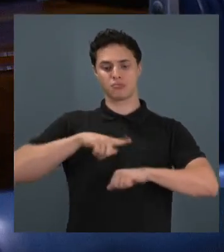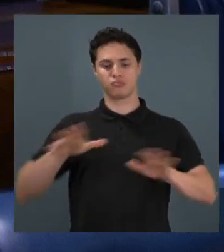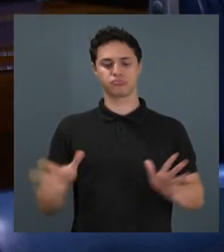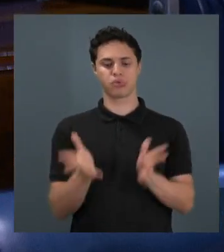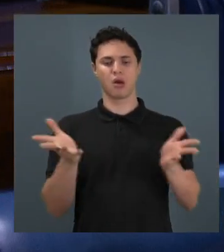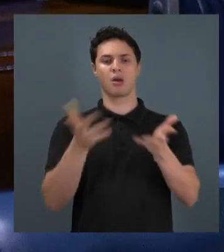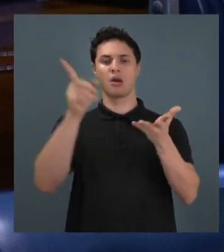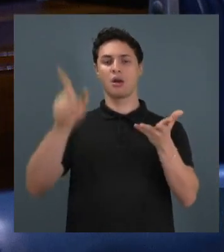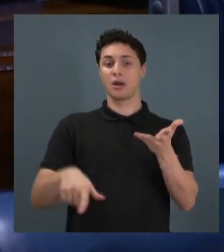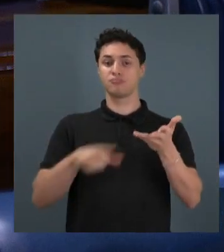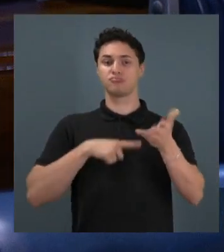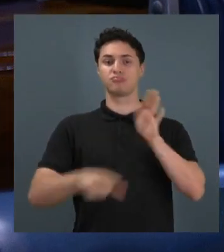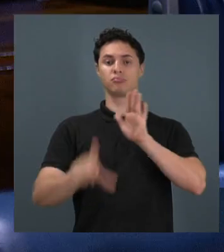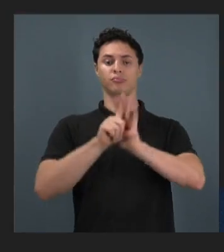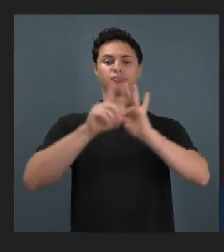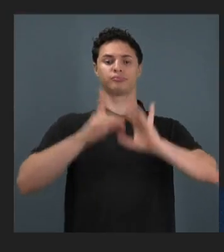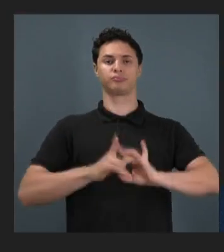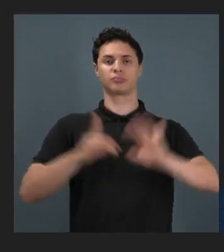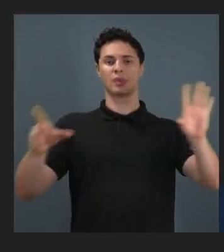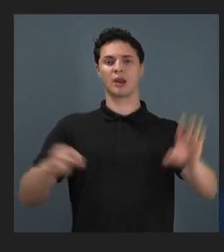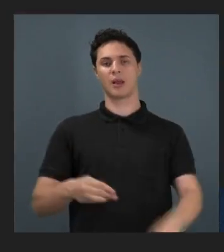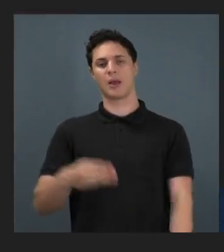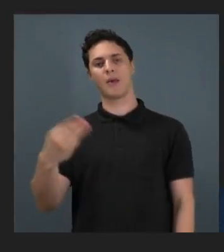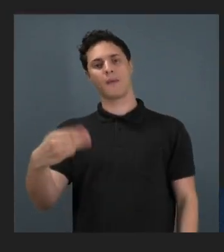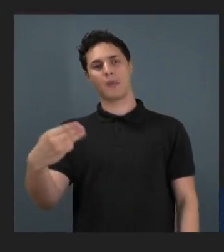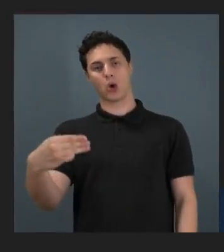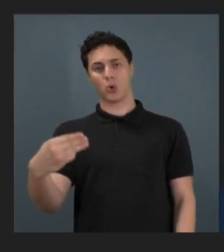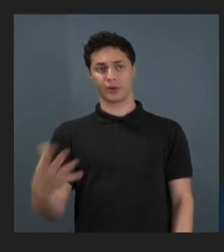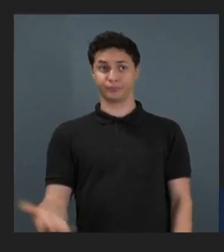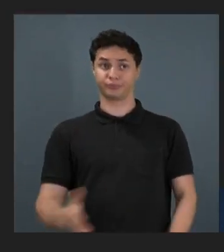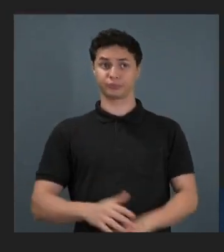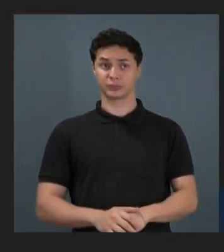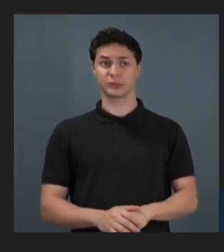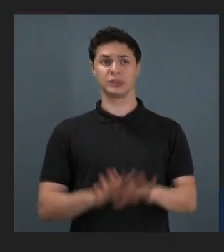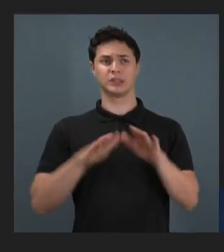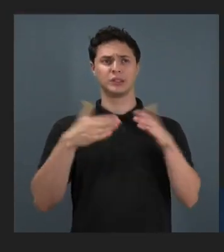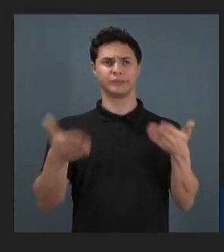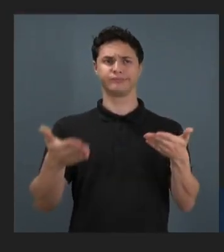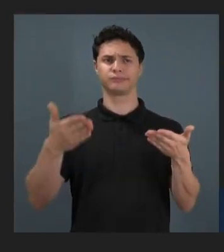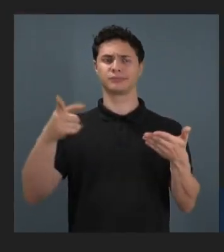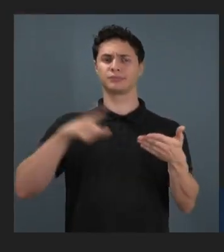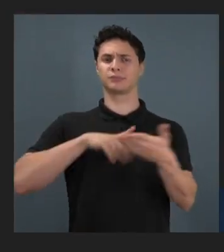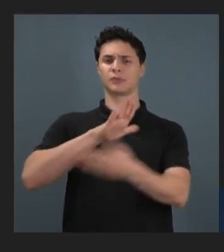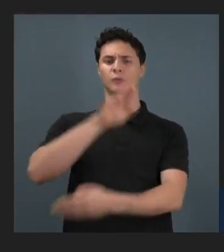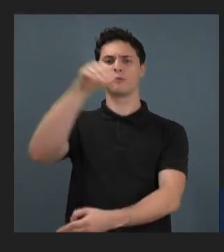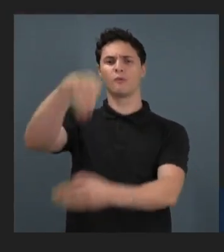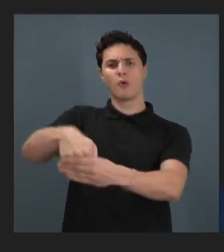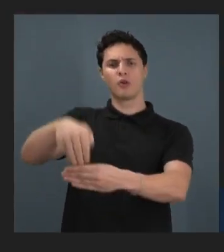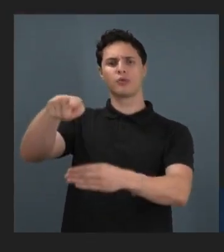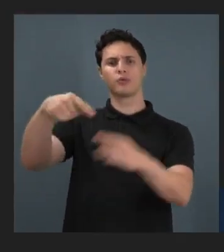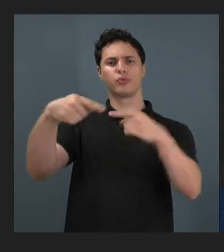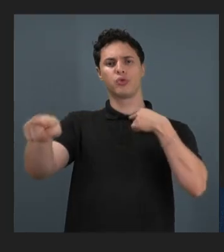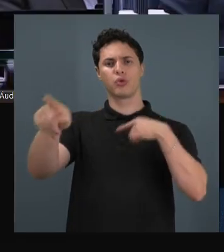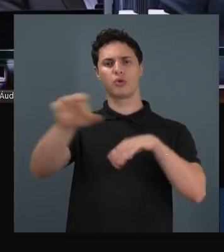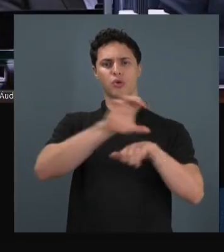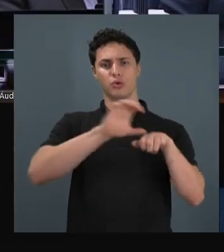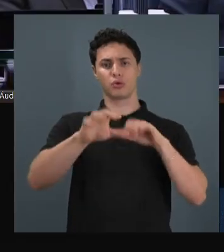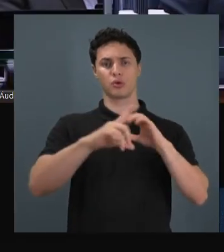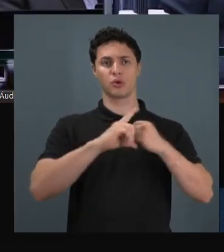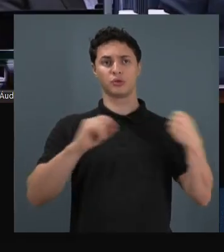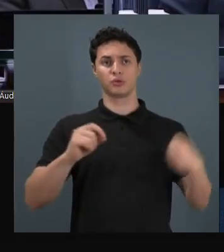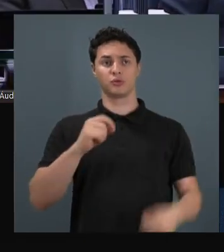promovendo a legalização da maconha. Em seu lastimável voto pela inconstitucionalidade do artigo